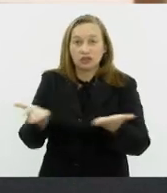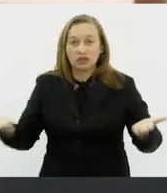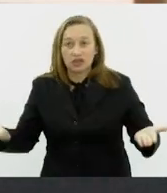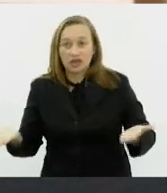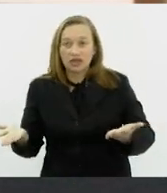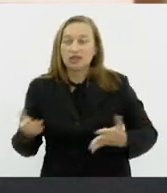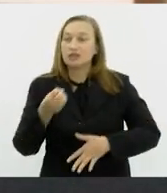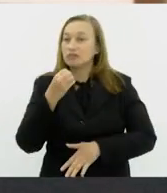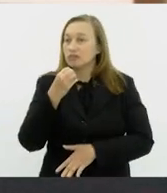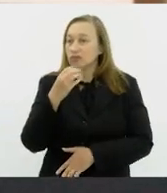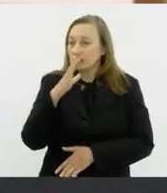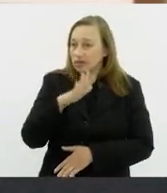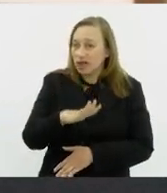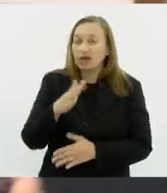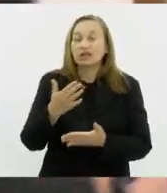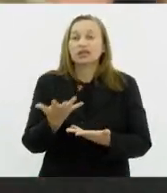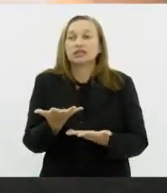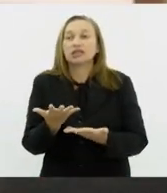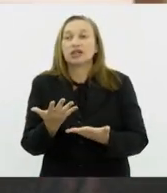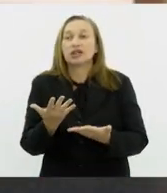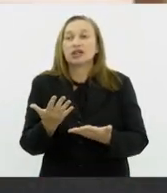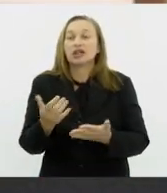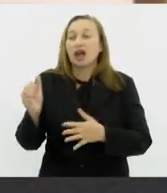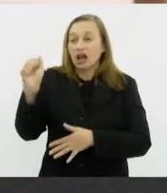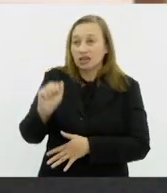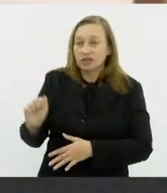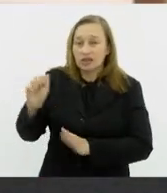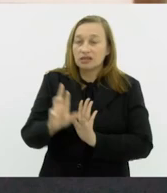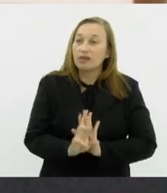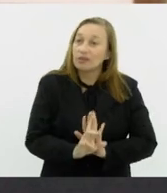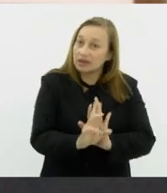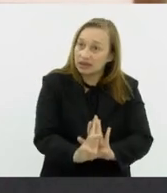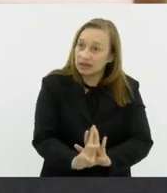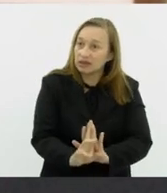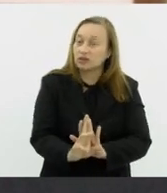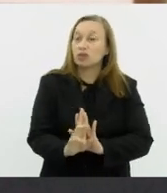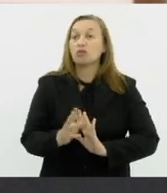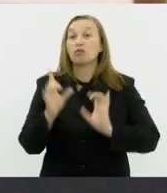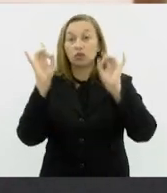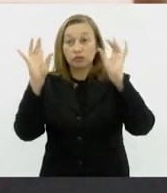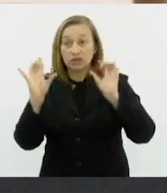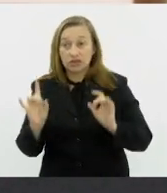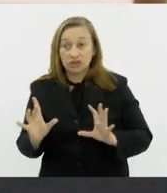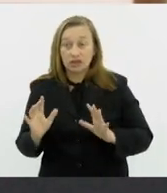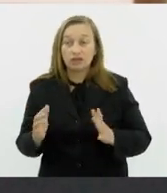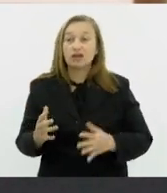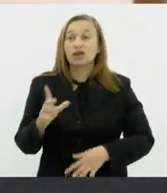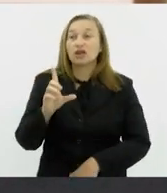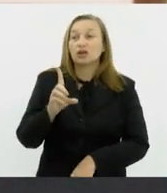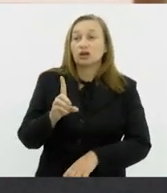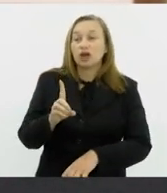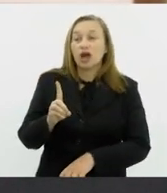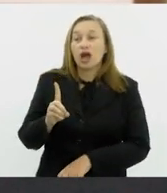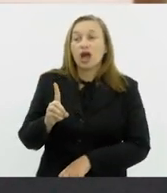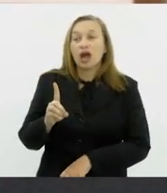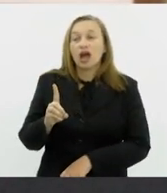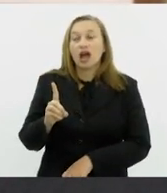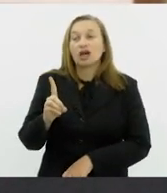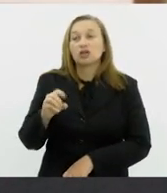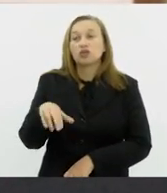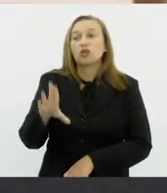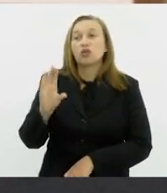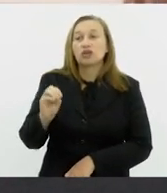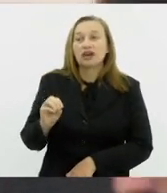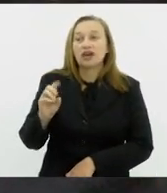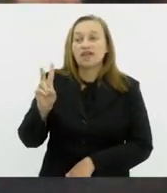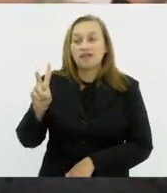presentes, senhores representantes das associações de moradores, meu especial cumprimento à dona Vera, 12 anos já de batalha,